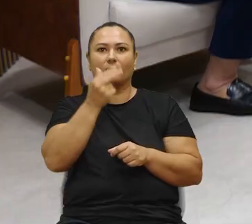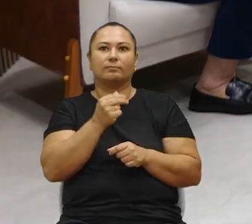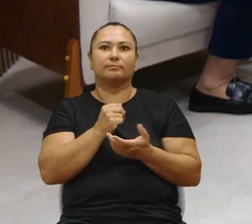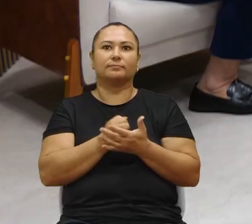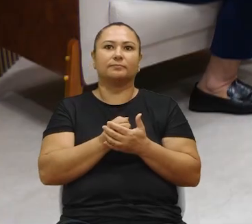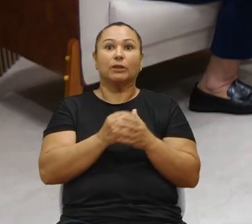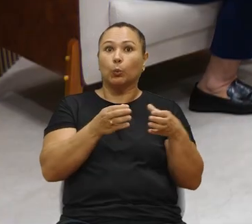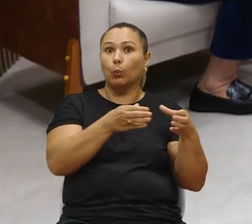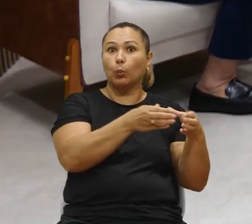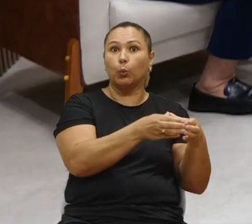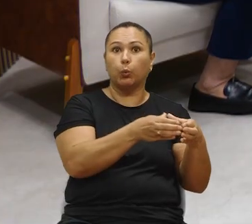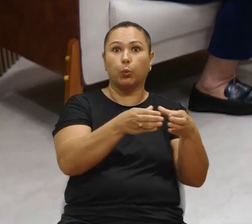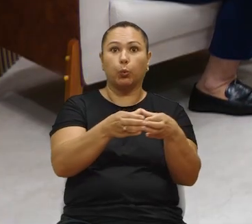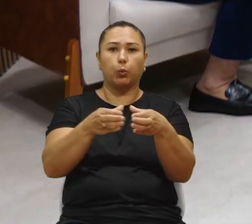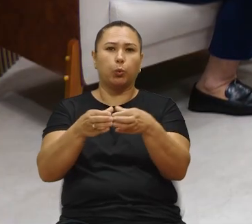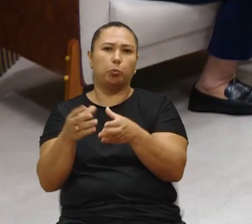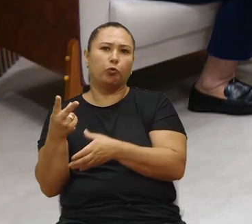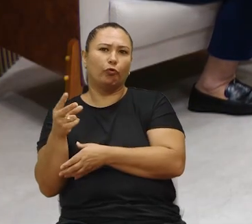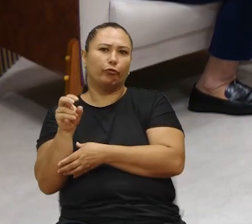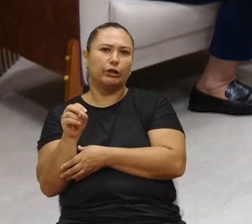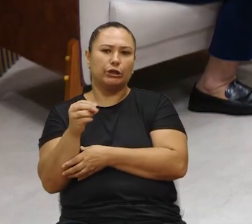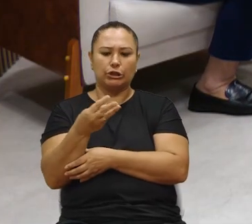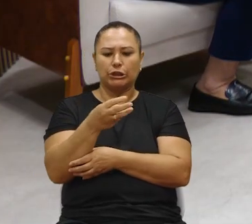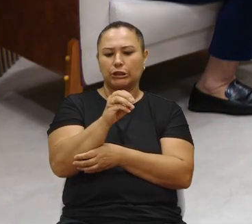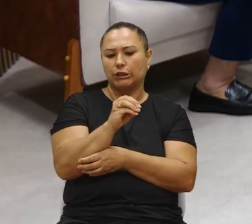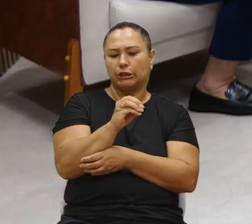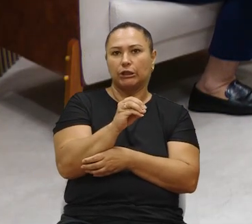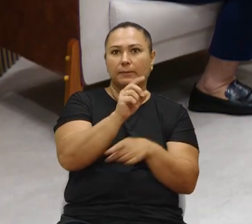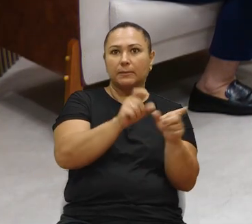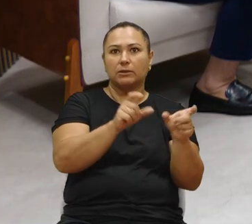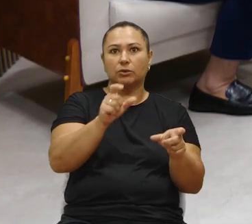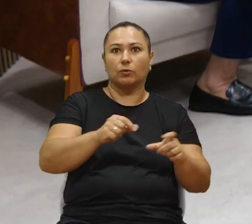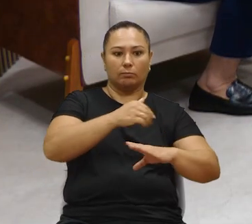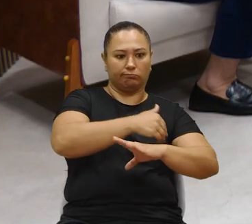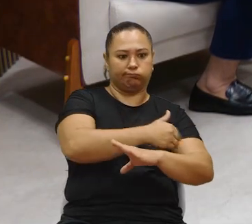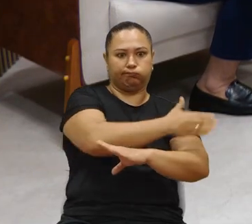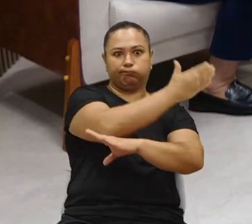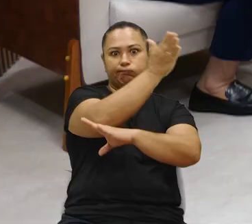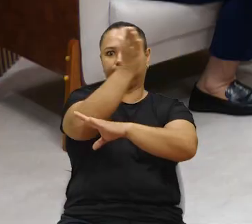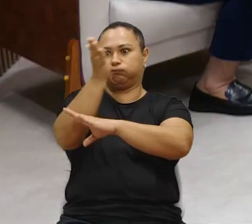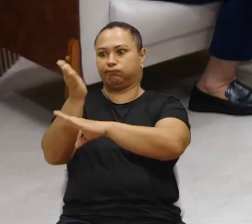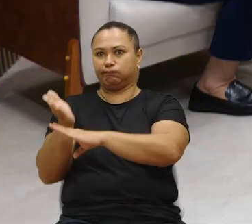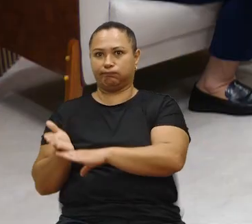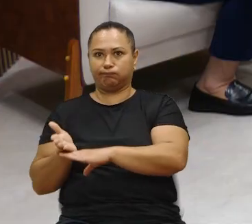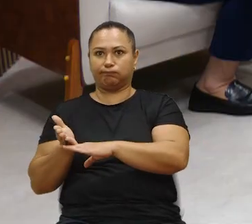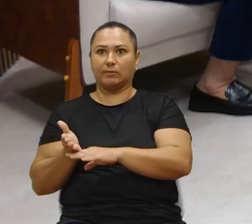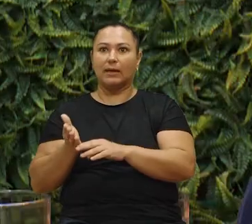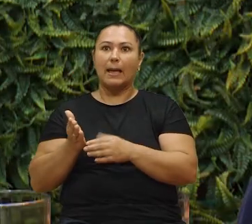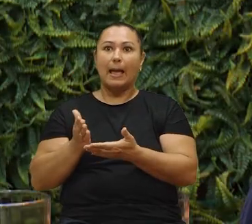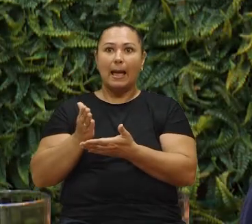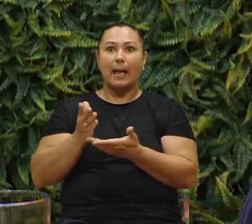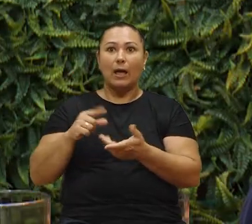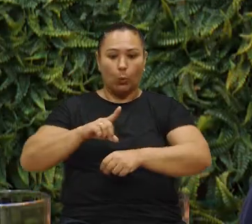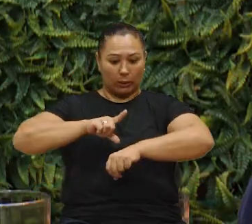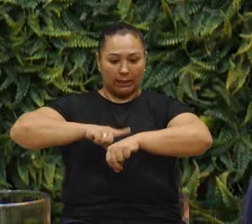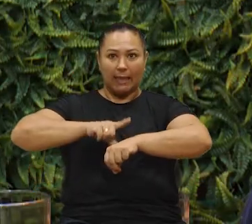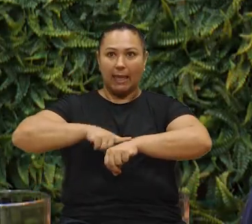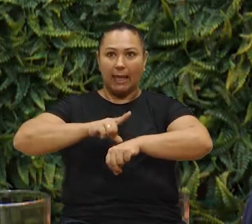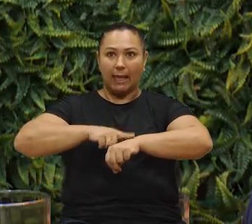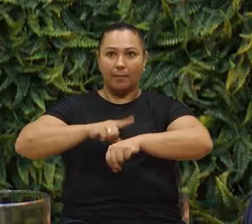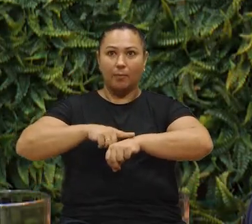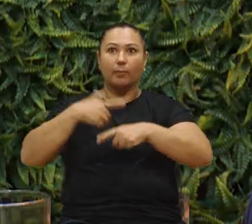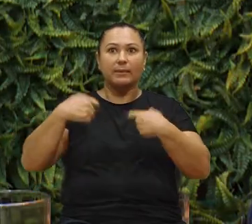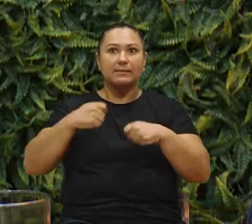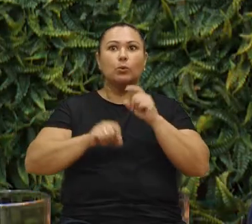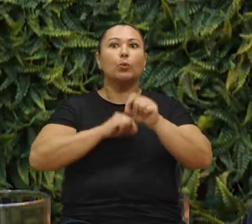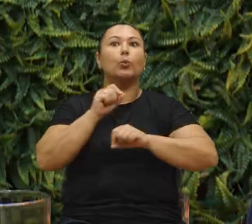com imersões. Eu trabalho com grupos de 20, 30 pessoas, fico o dia inteiro, né? E assim, a metade